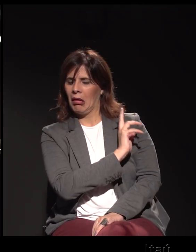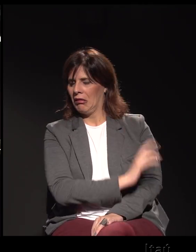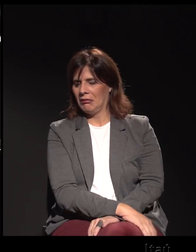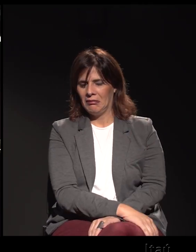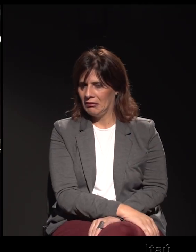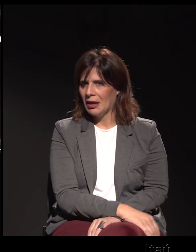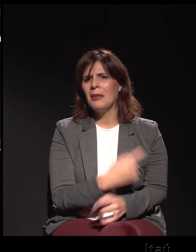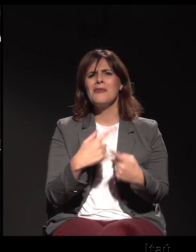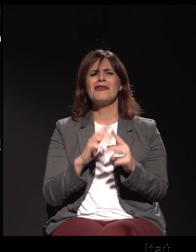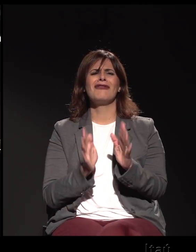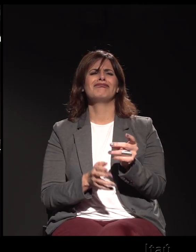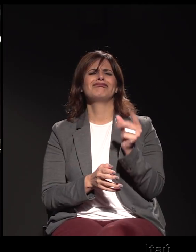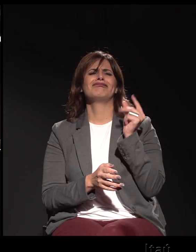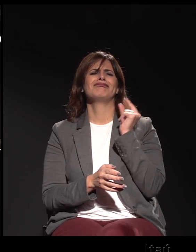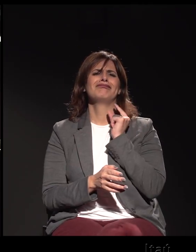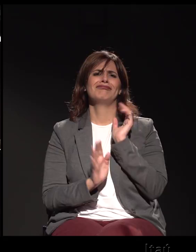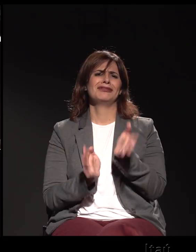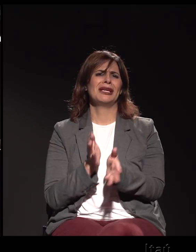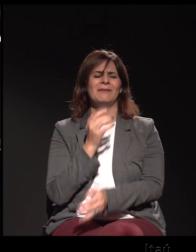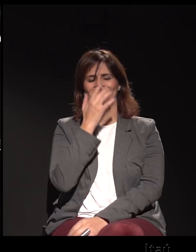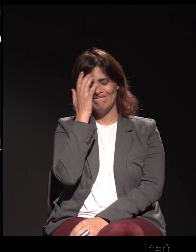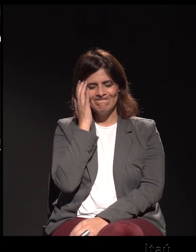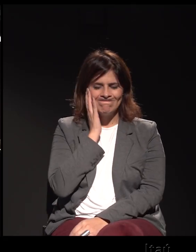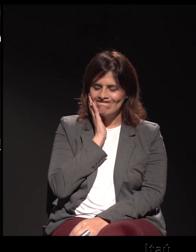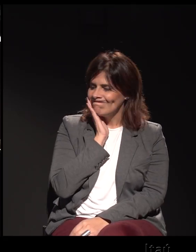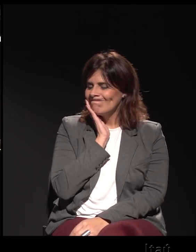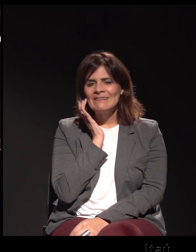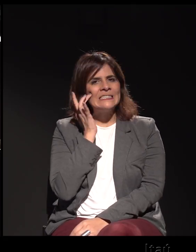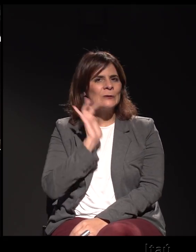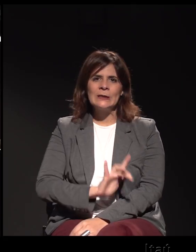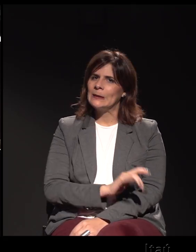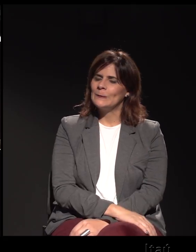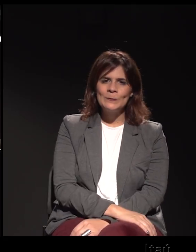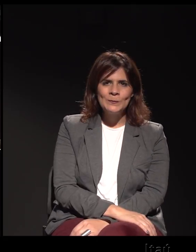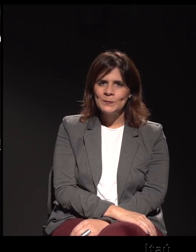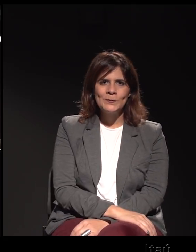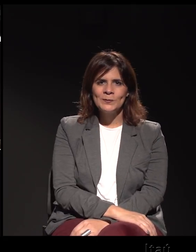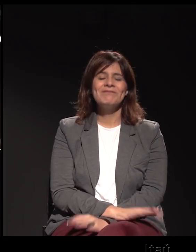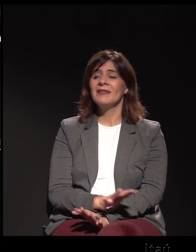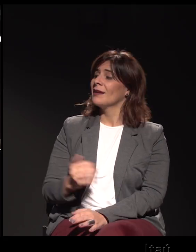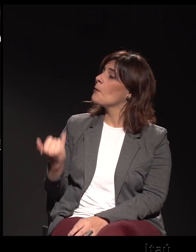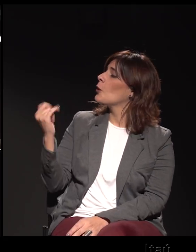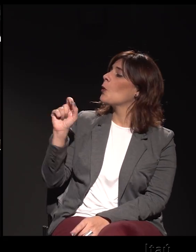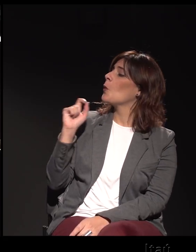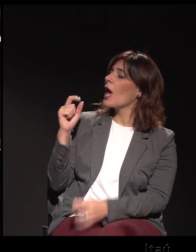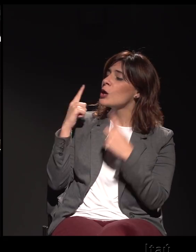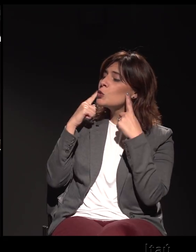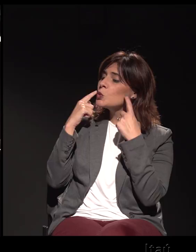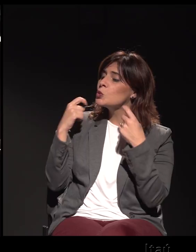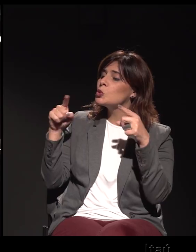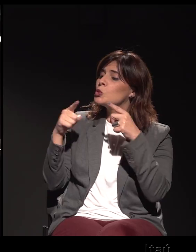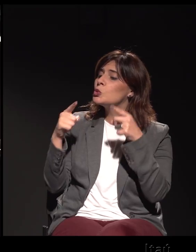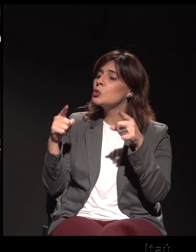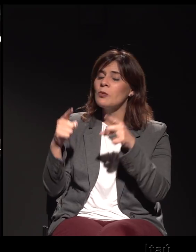Porque é muito antiga. Eu não sei... Mais importante é o som dela. Essa obra ficou no